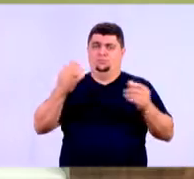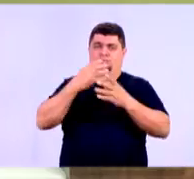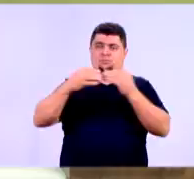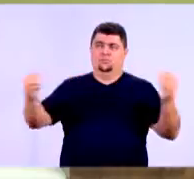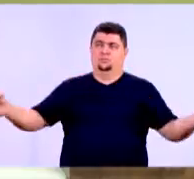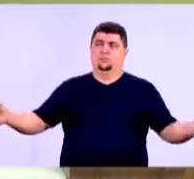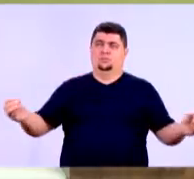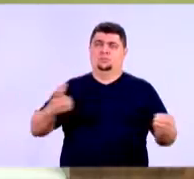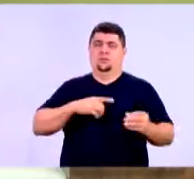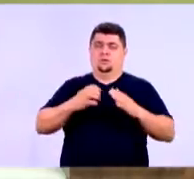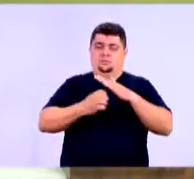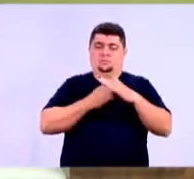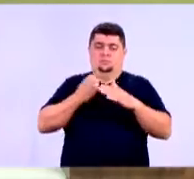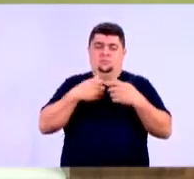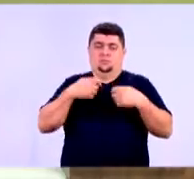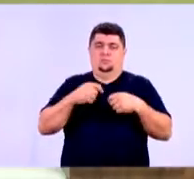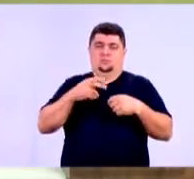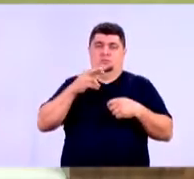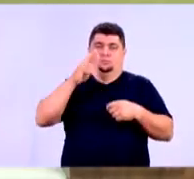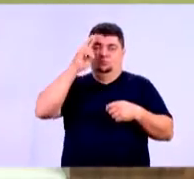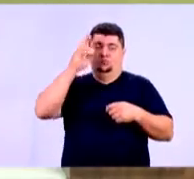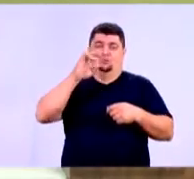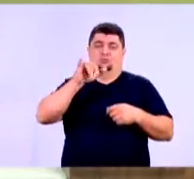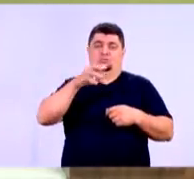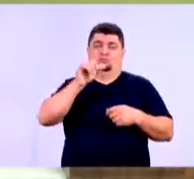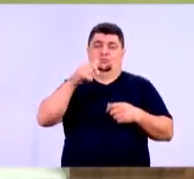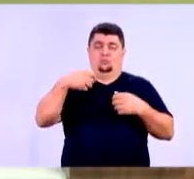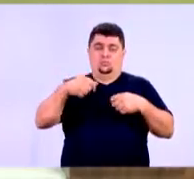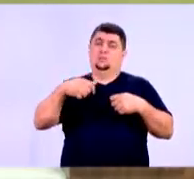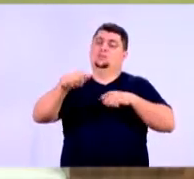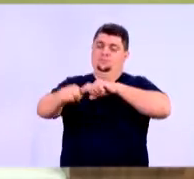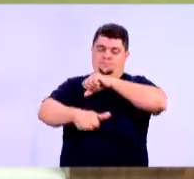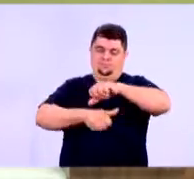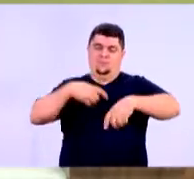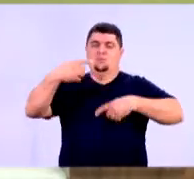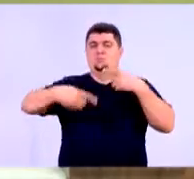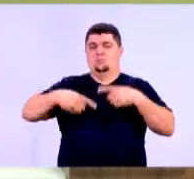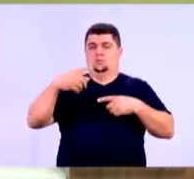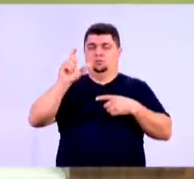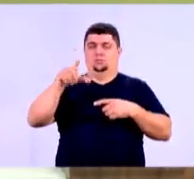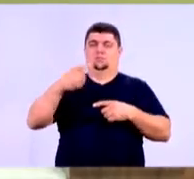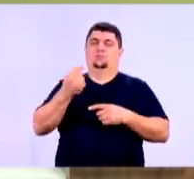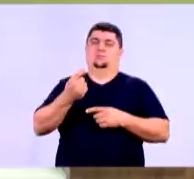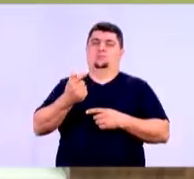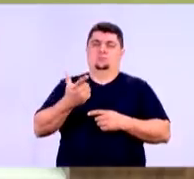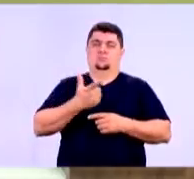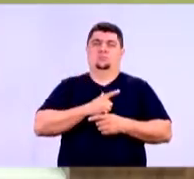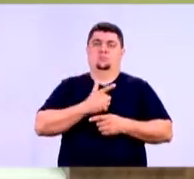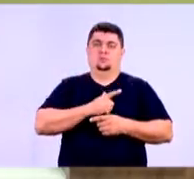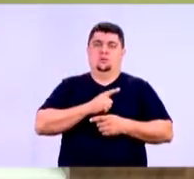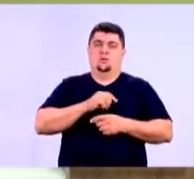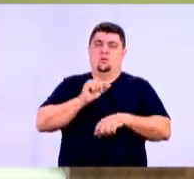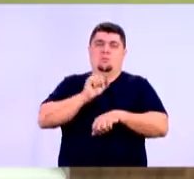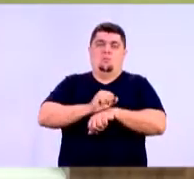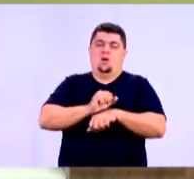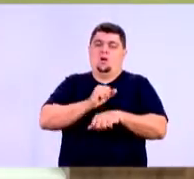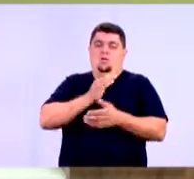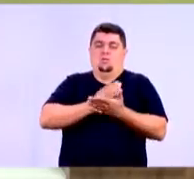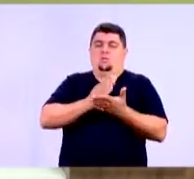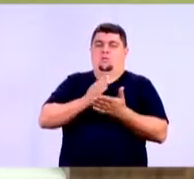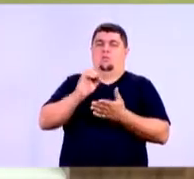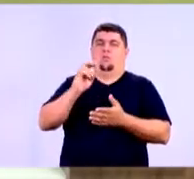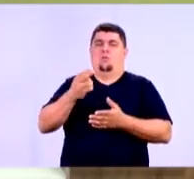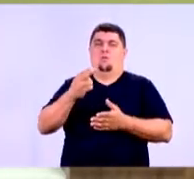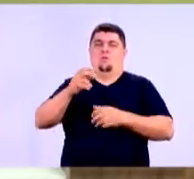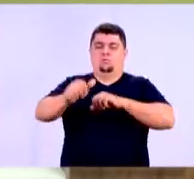que o empresário, no caso do Sr. João, provavelmente ele mudaria essa política de crédito, né? É. Ou ele iria parar de vender a prazo, ou